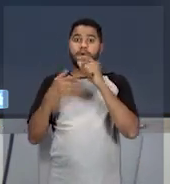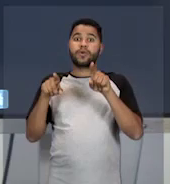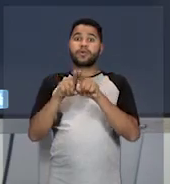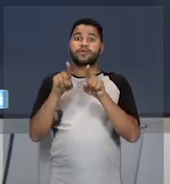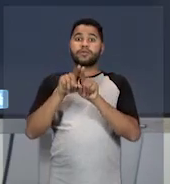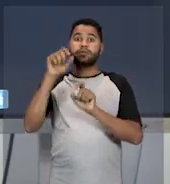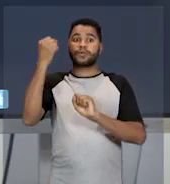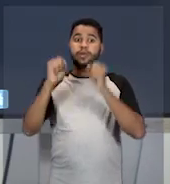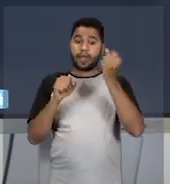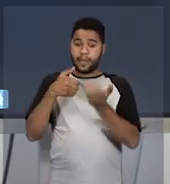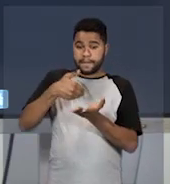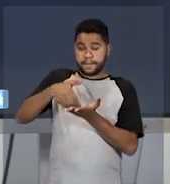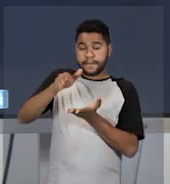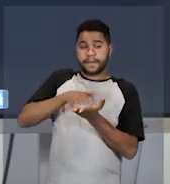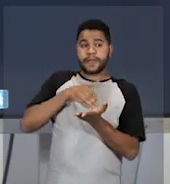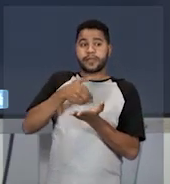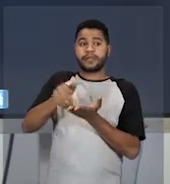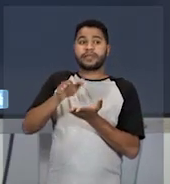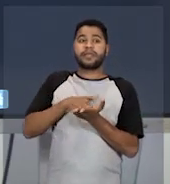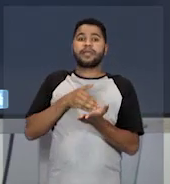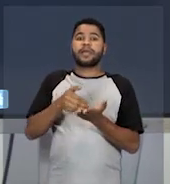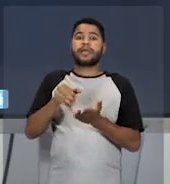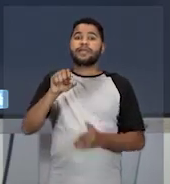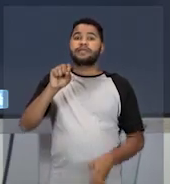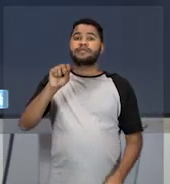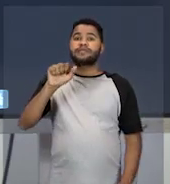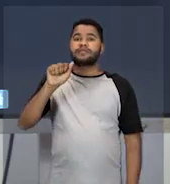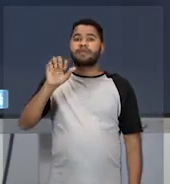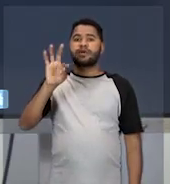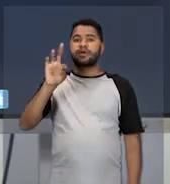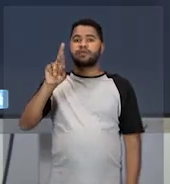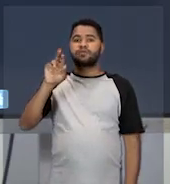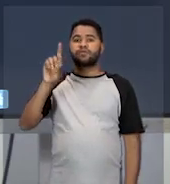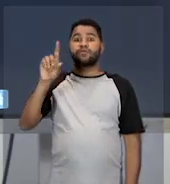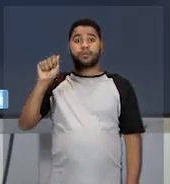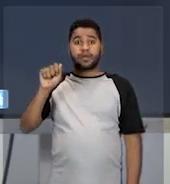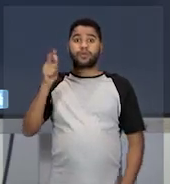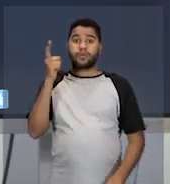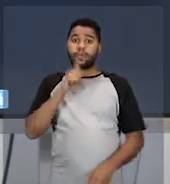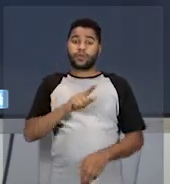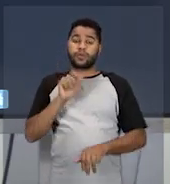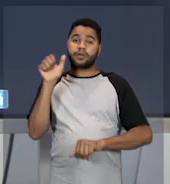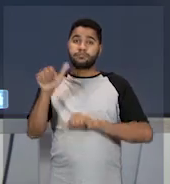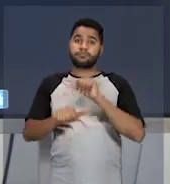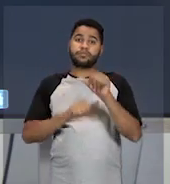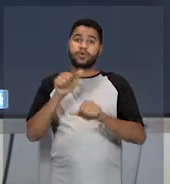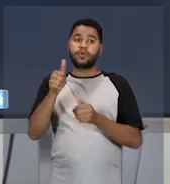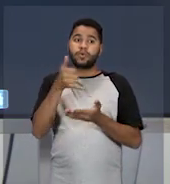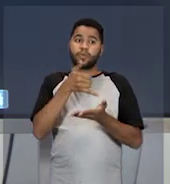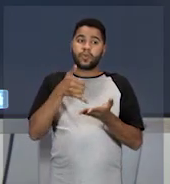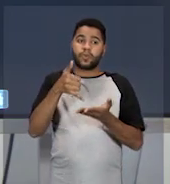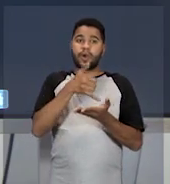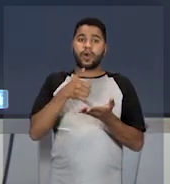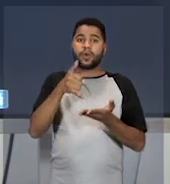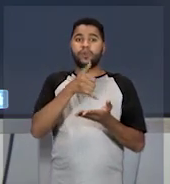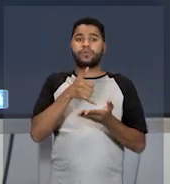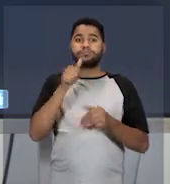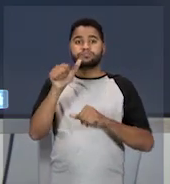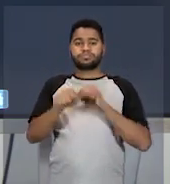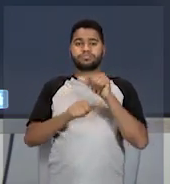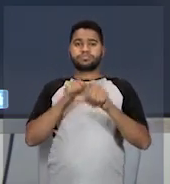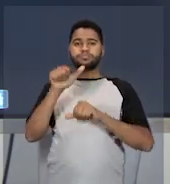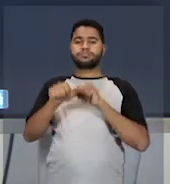indústria, a manteiga, eles falam assim, manteiga saturada, a indústria consegue transformar um óleo insaturado,